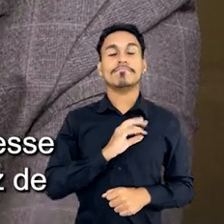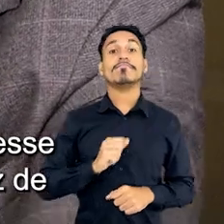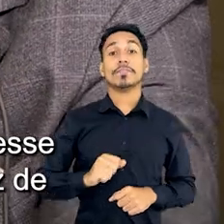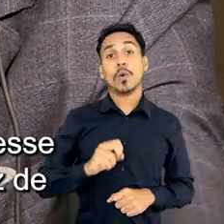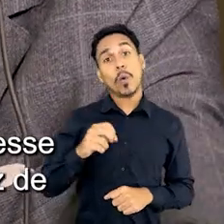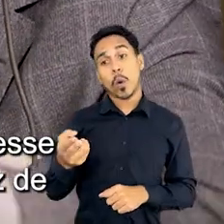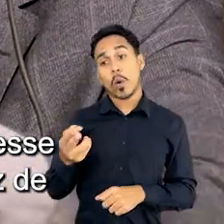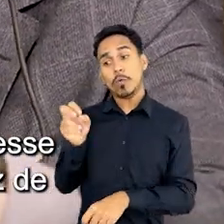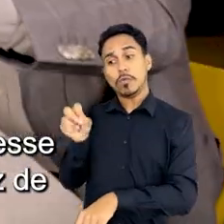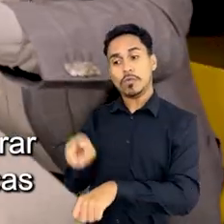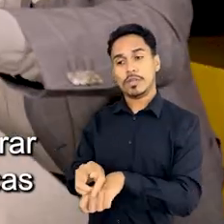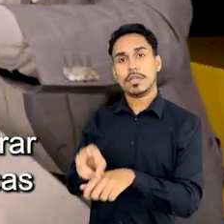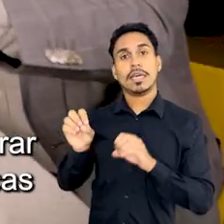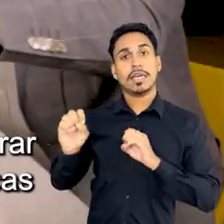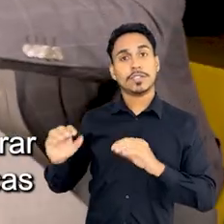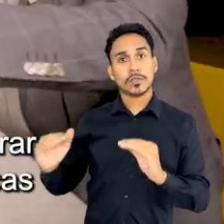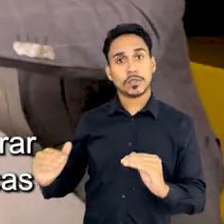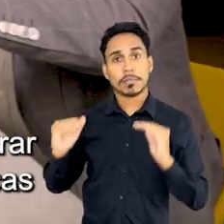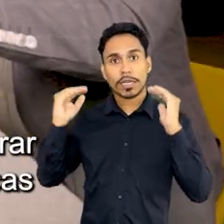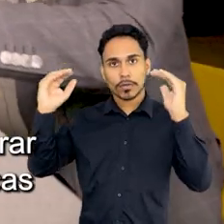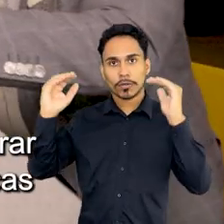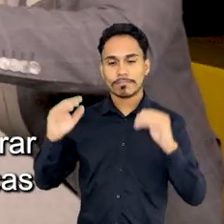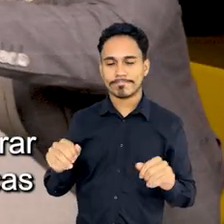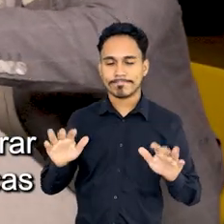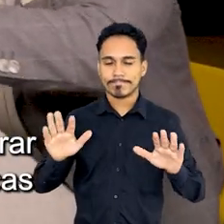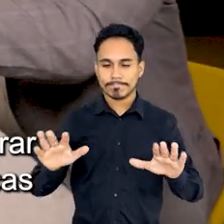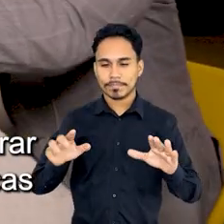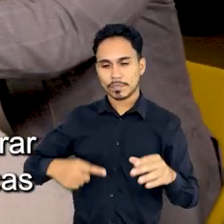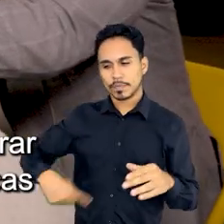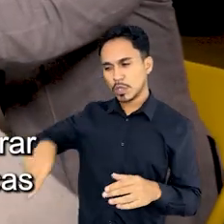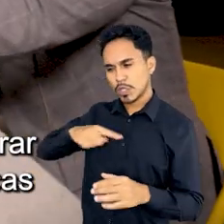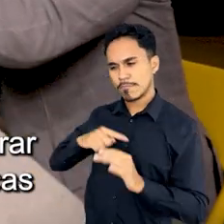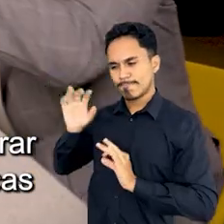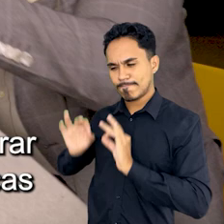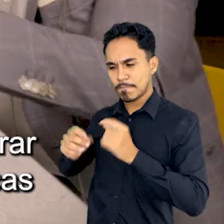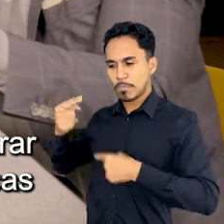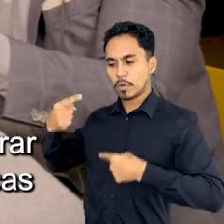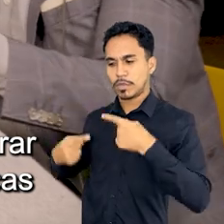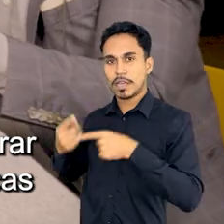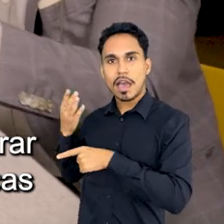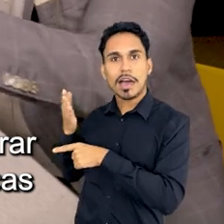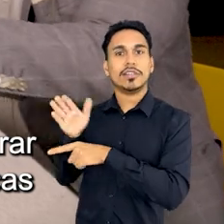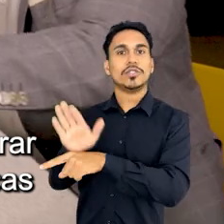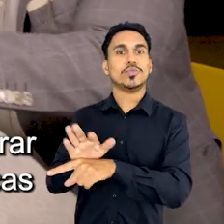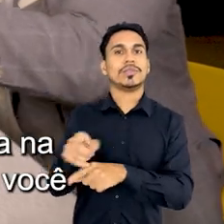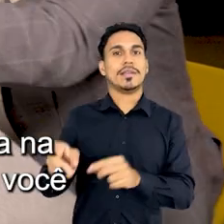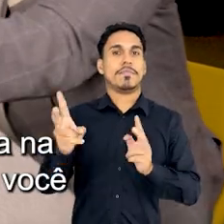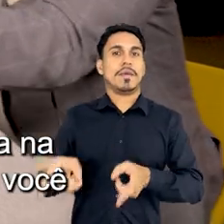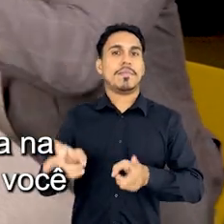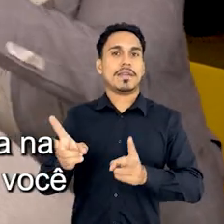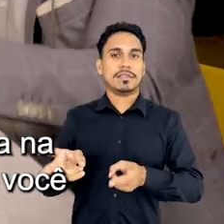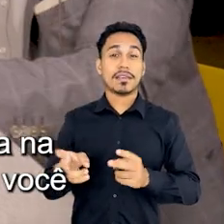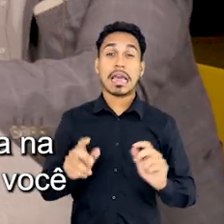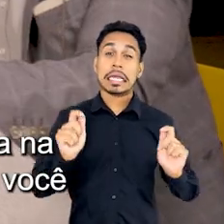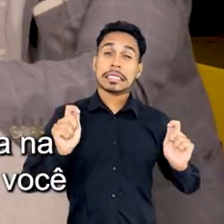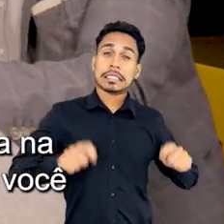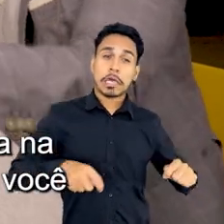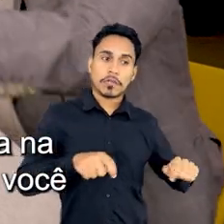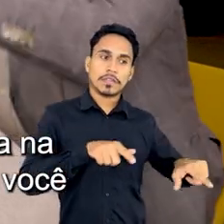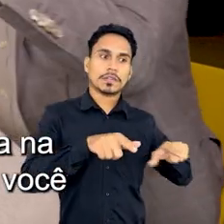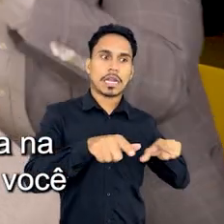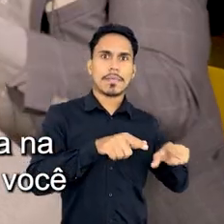superior tudo que a gente faz de política que reforça a preparação dele para entrar no ensino superior o faz permanecer as políticas de trabalho talvez não o